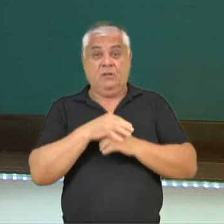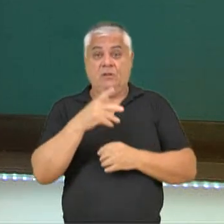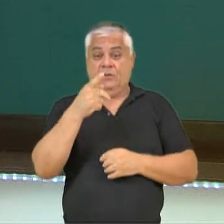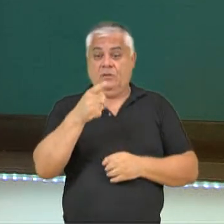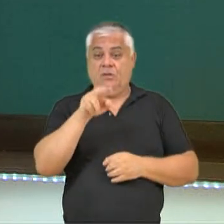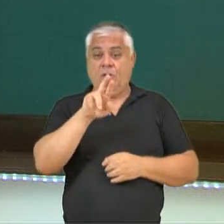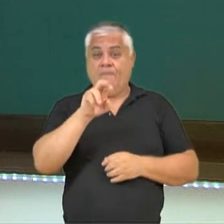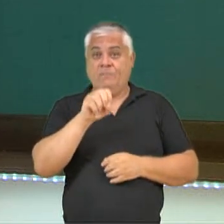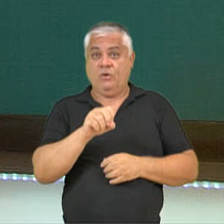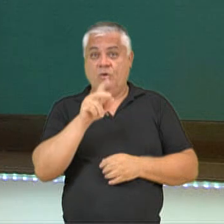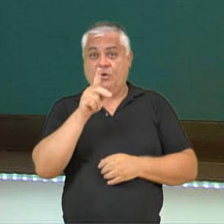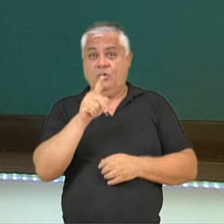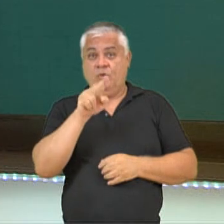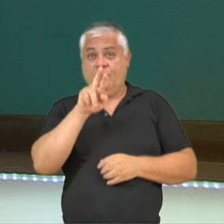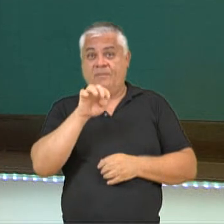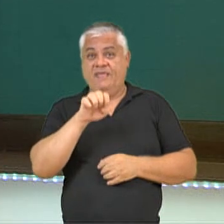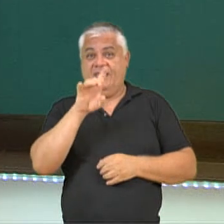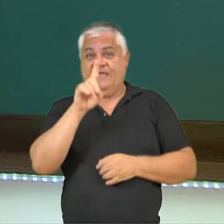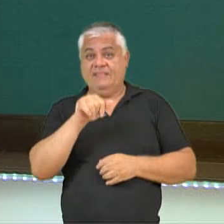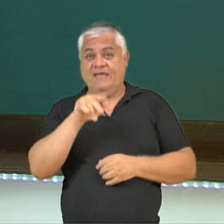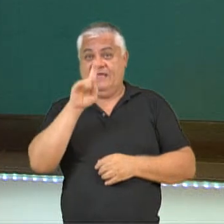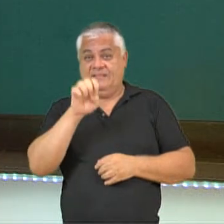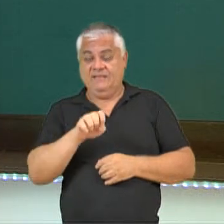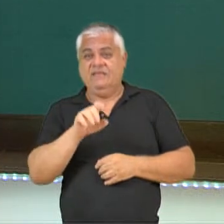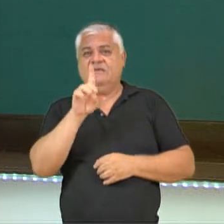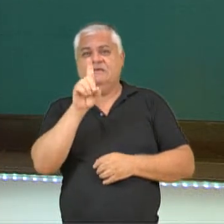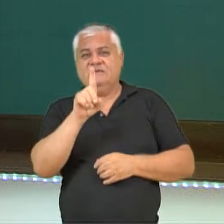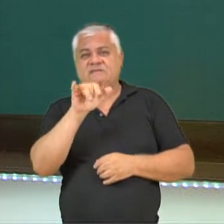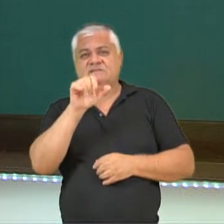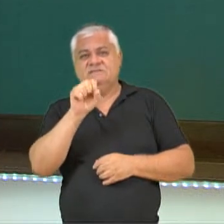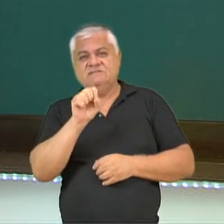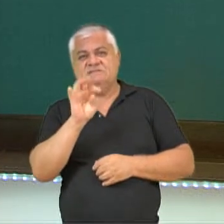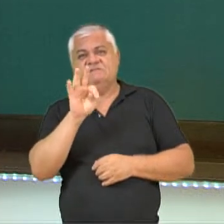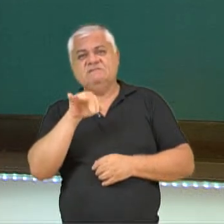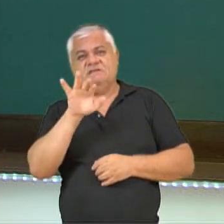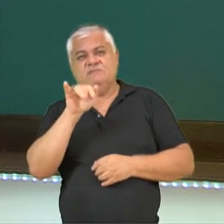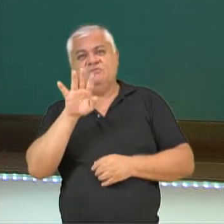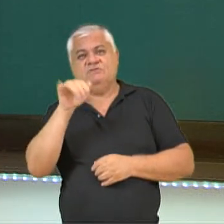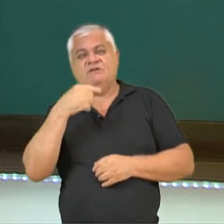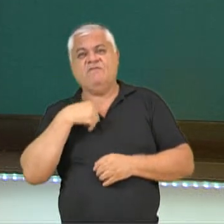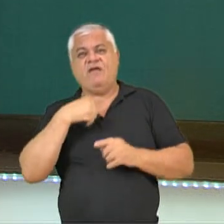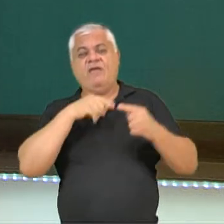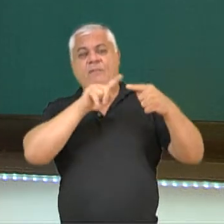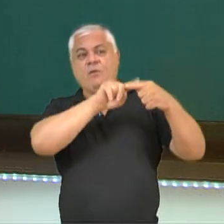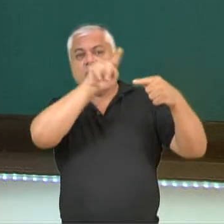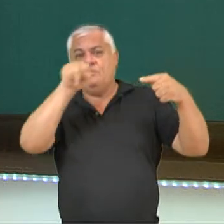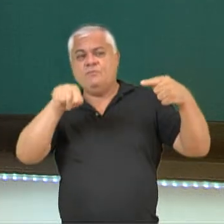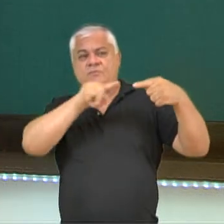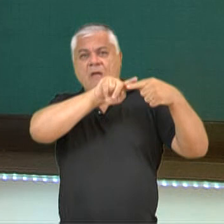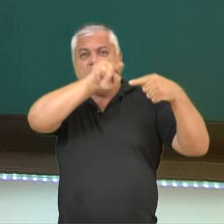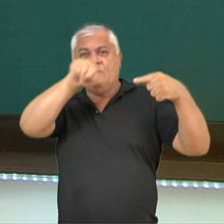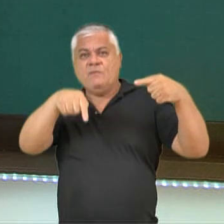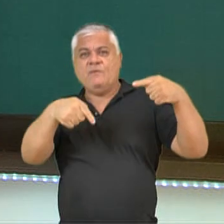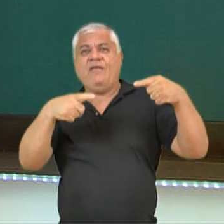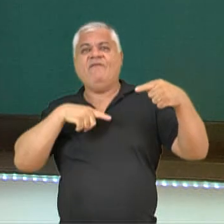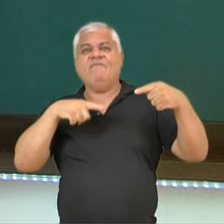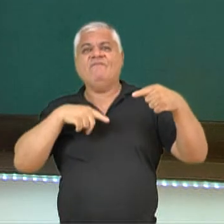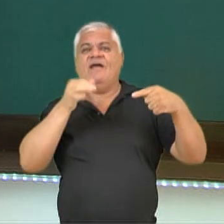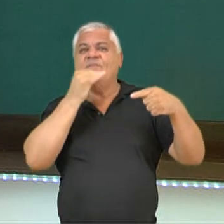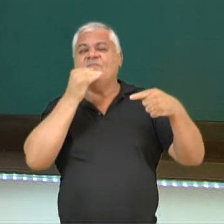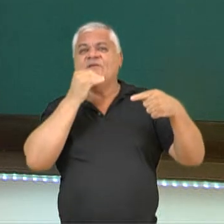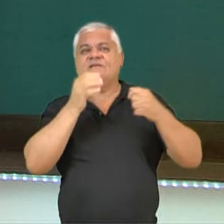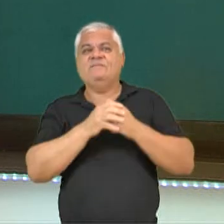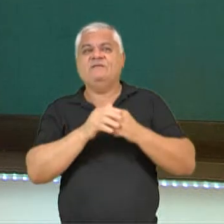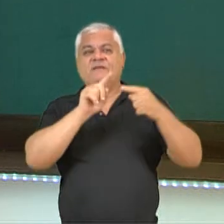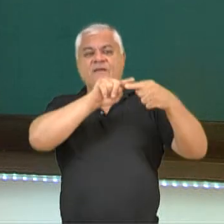ver com distribuir. Eu vou distribuir a multiplicação. Ela está sinalizada aqui fora, ó. Eu